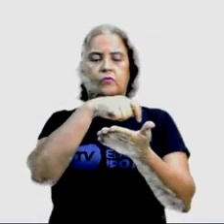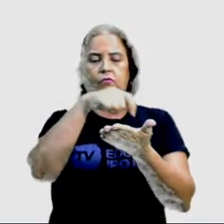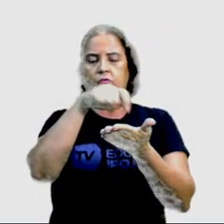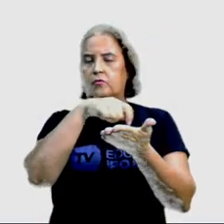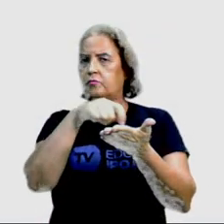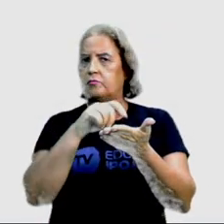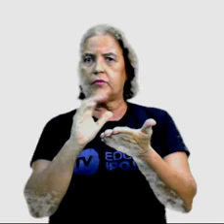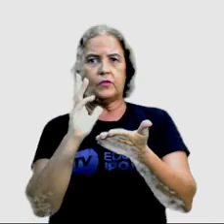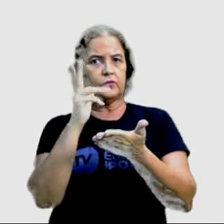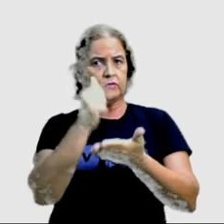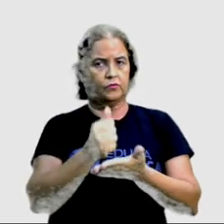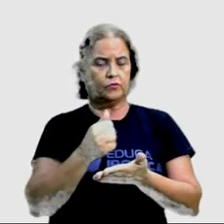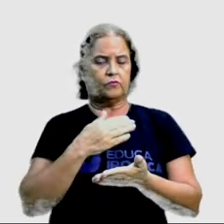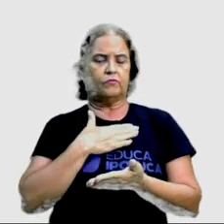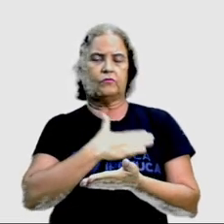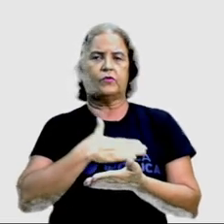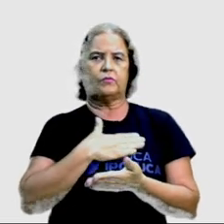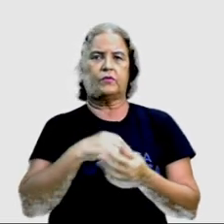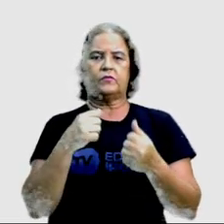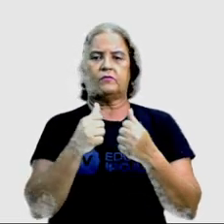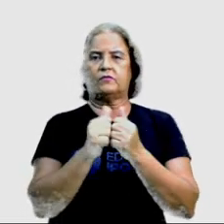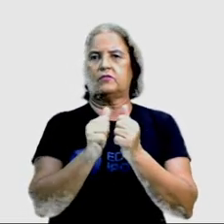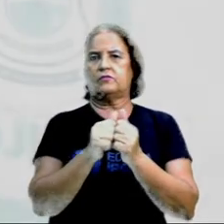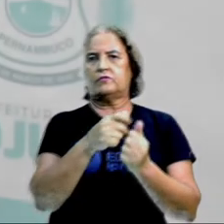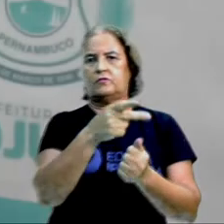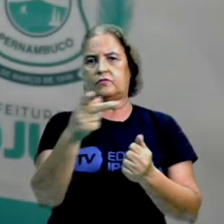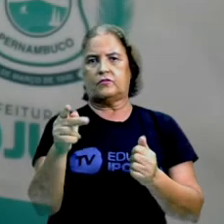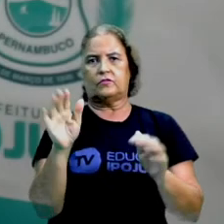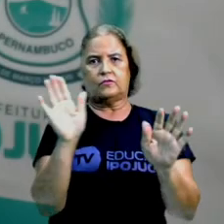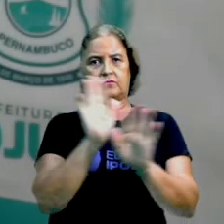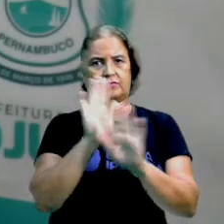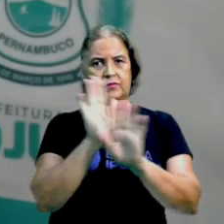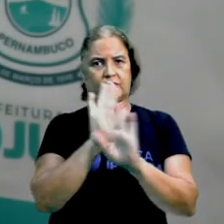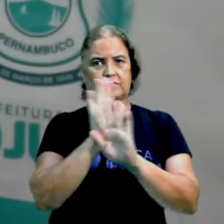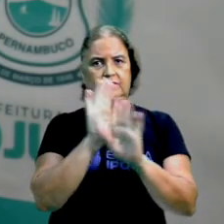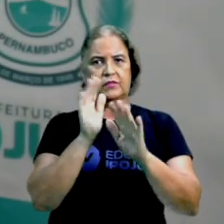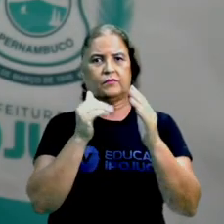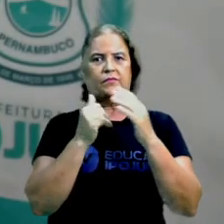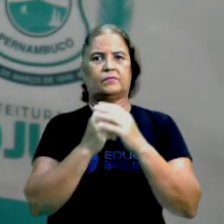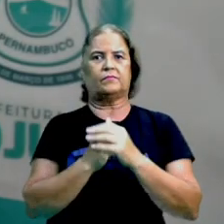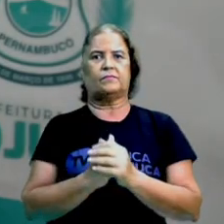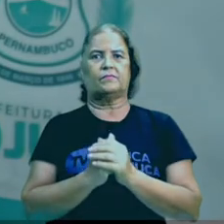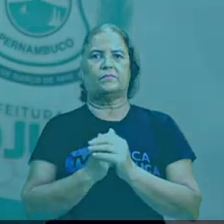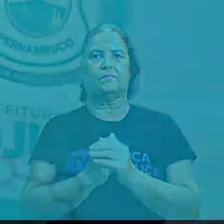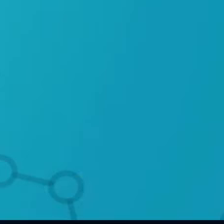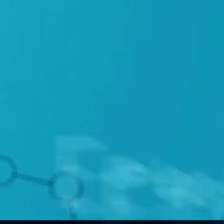completa. Foi um prazer estar com vocês. Bye, bye, students!